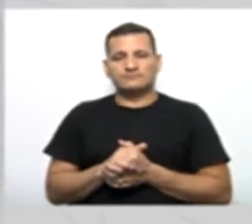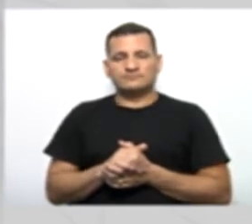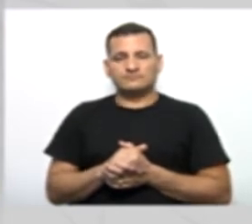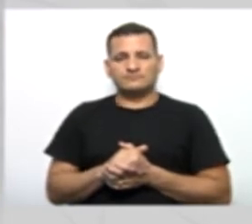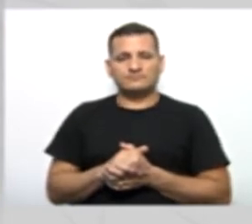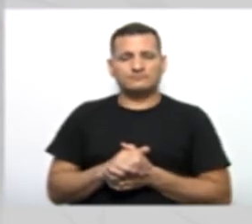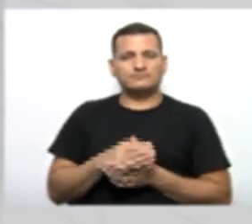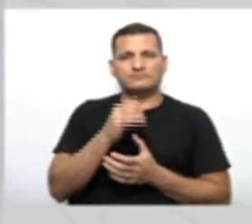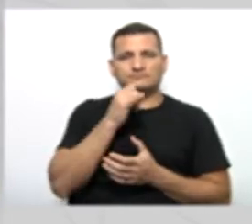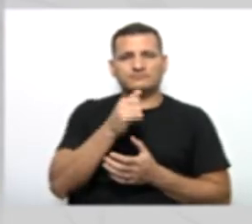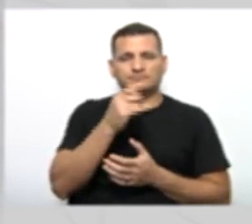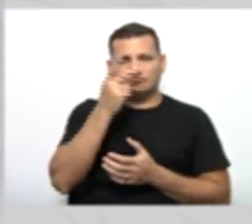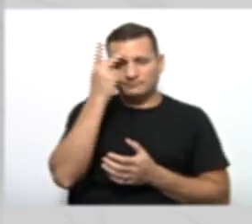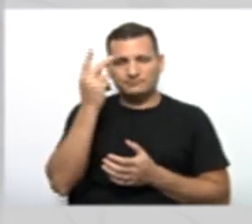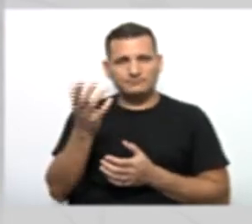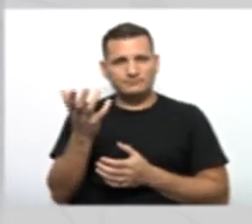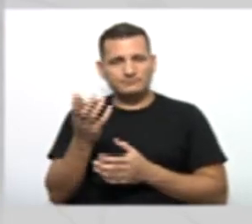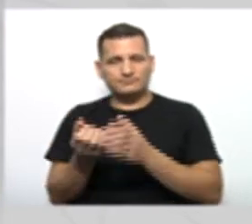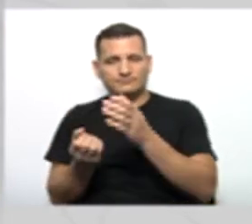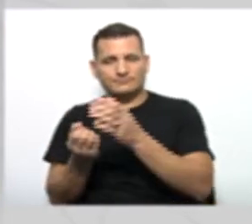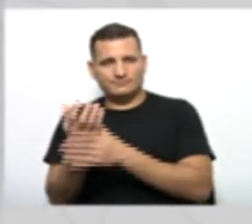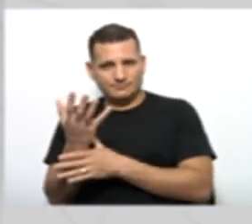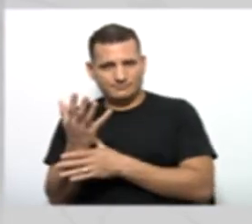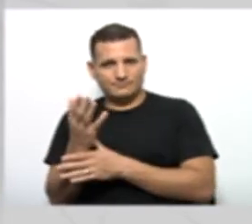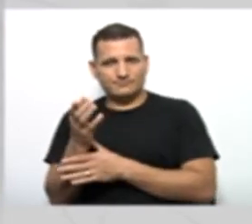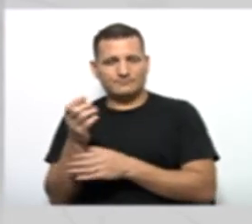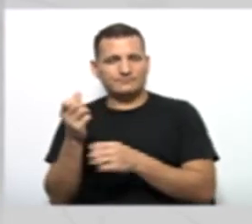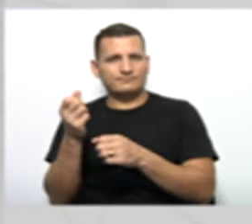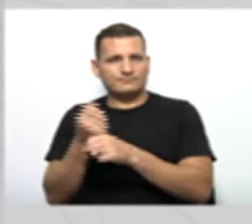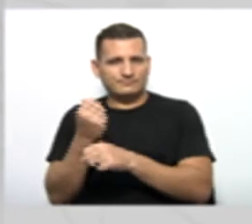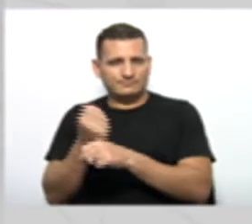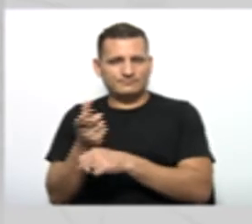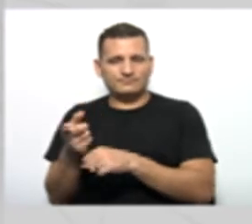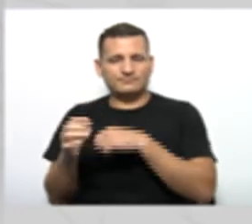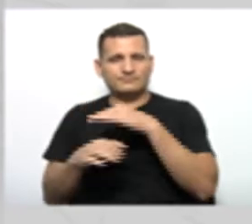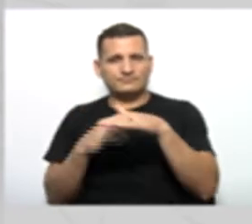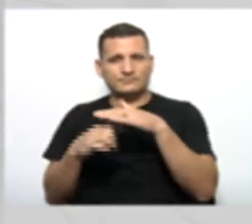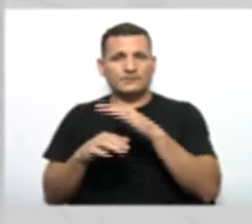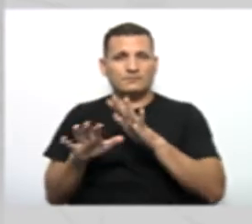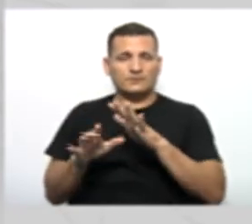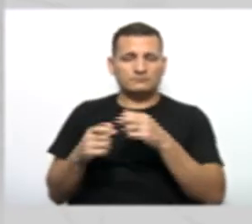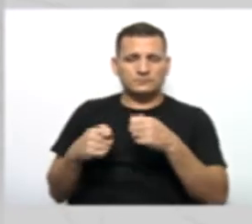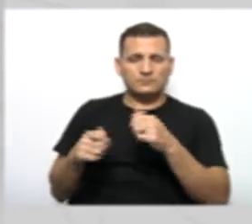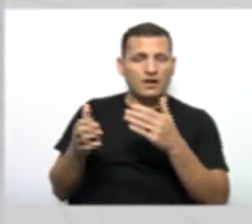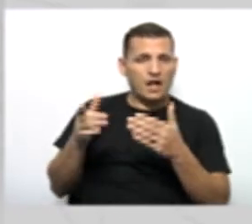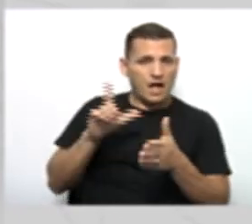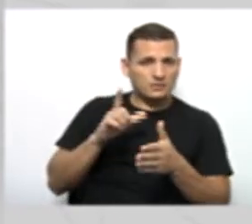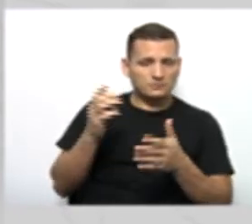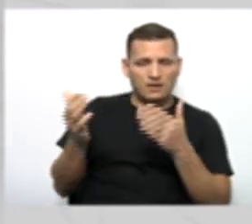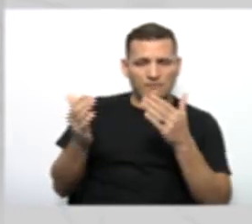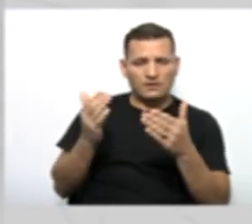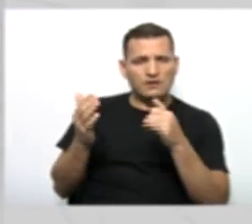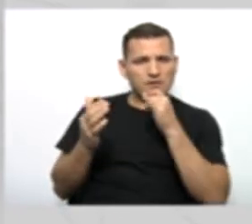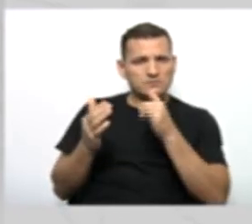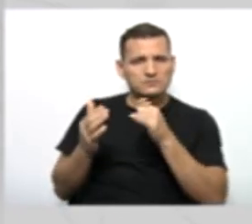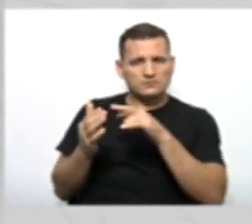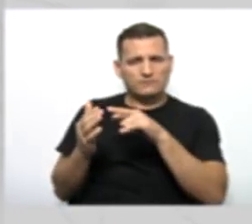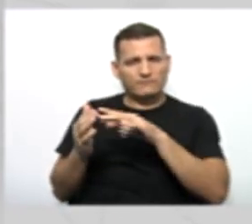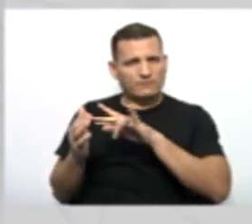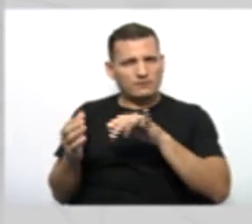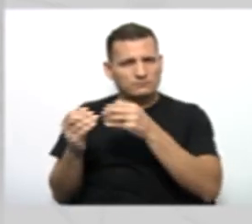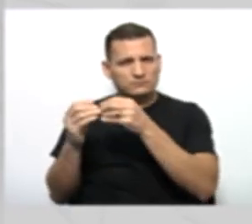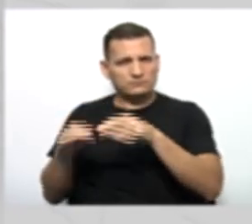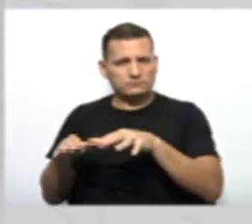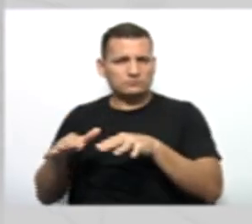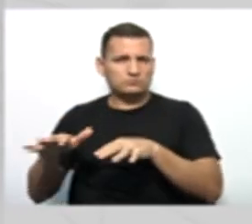quer instalar uma atividade, esses impactos são avaliados para que se tenha conhecimento deles e para que medidas mitigadoras possam